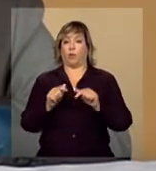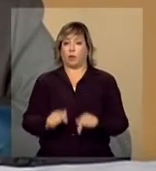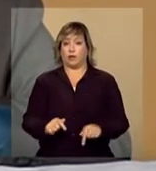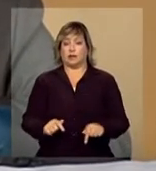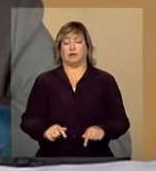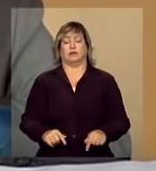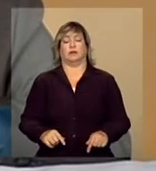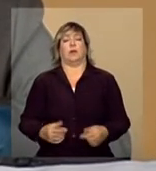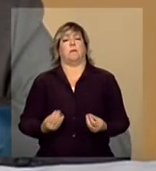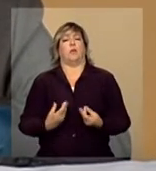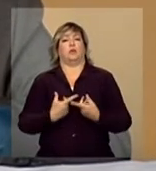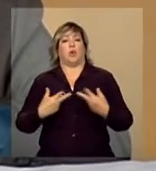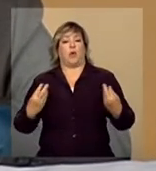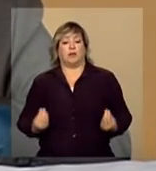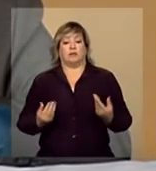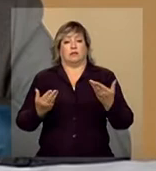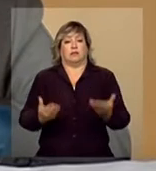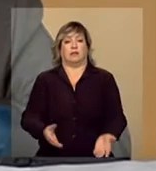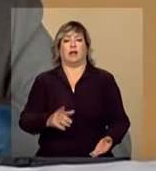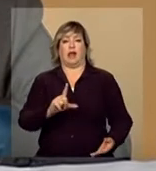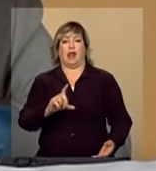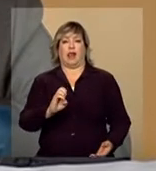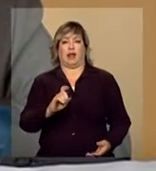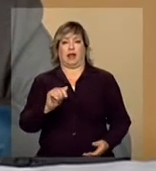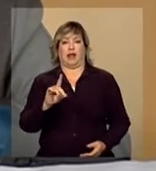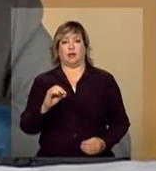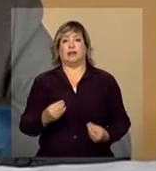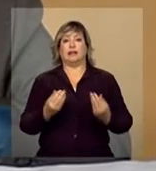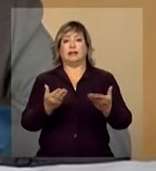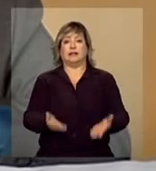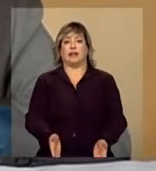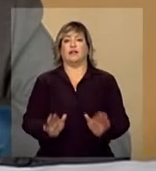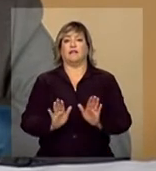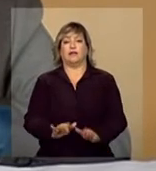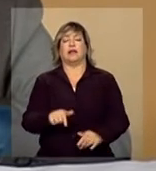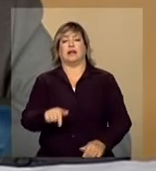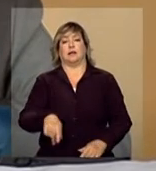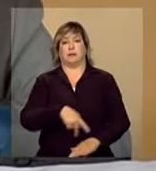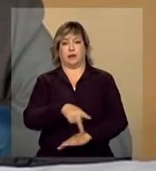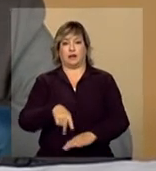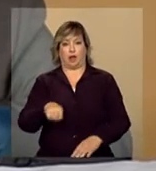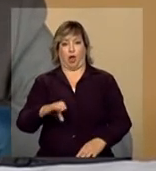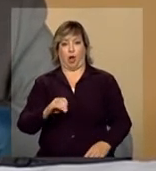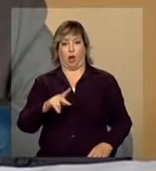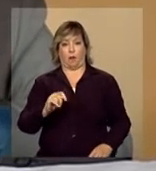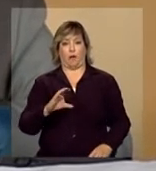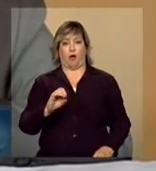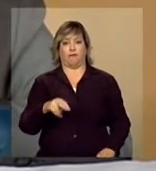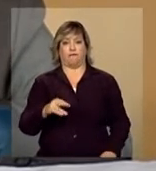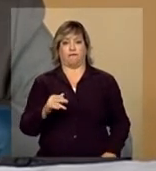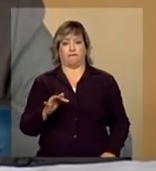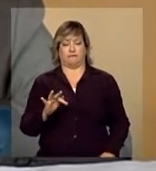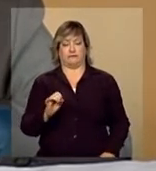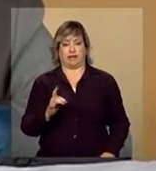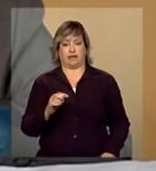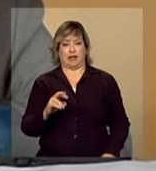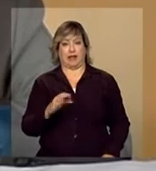os grandes legados que isso trazem para o país, após essa Copa das Confederações, é, primeiro, que